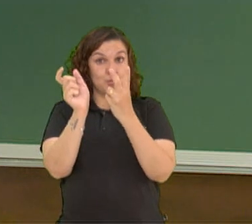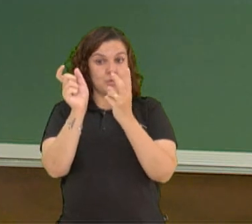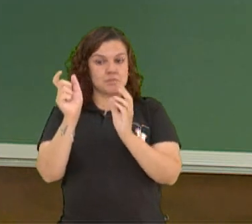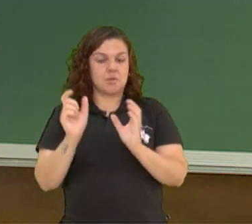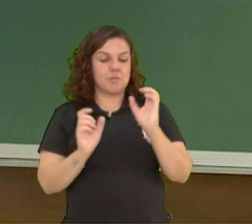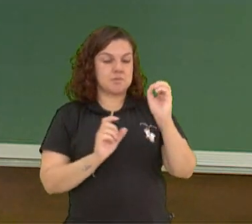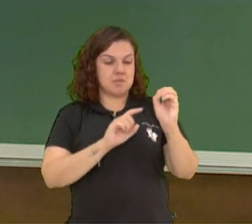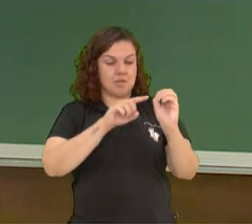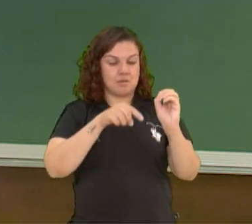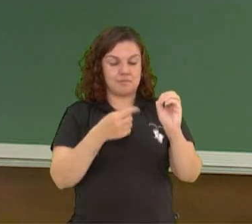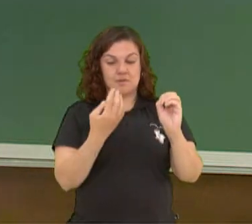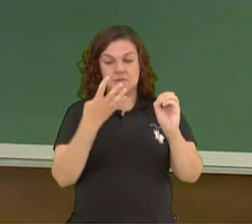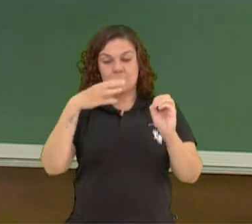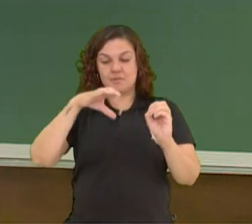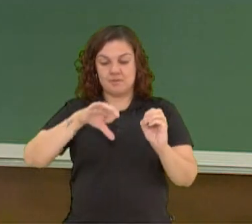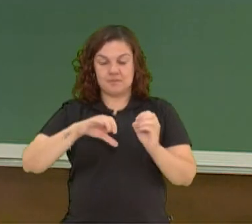é